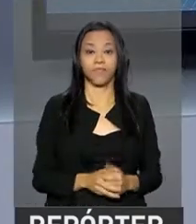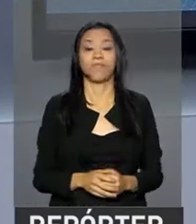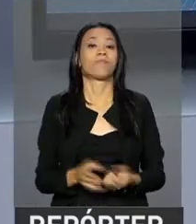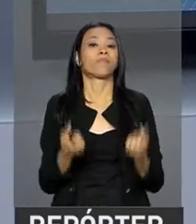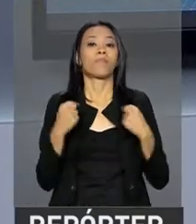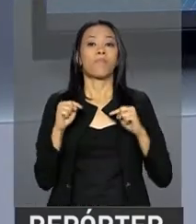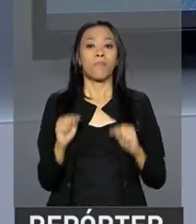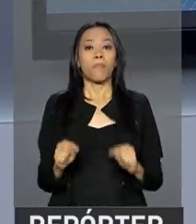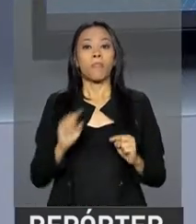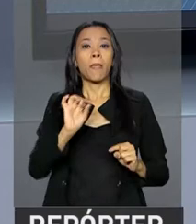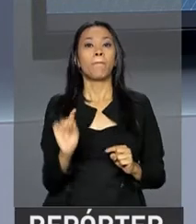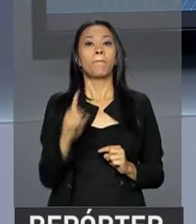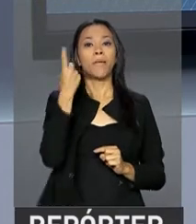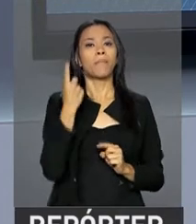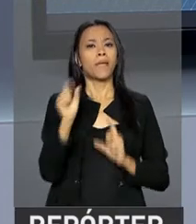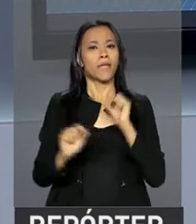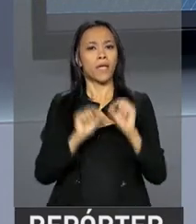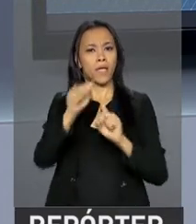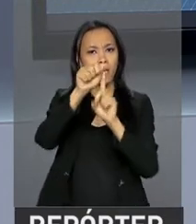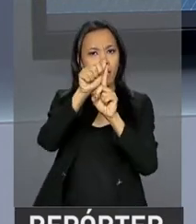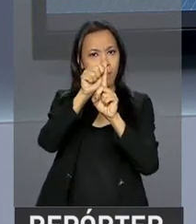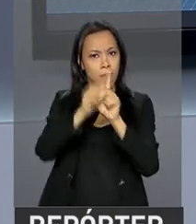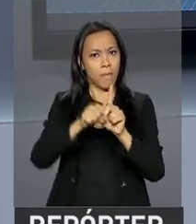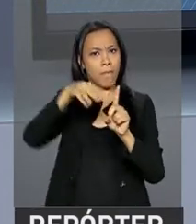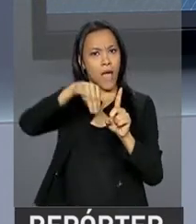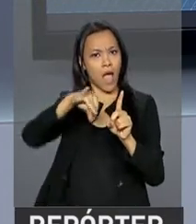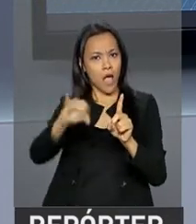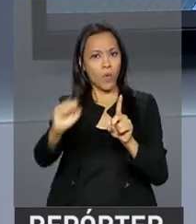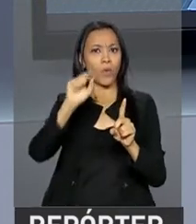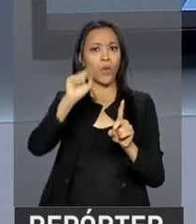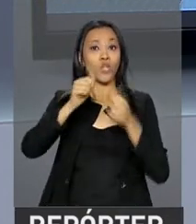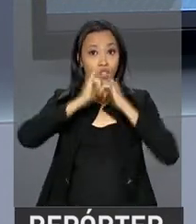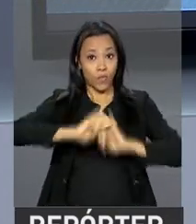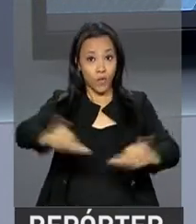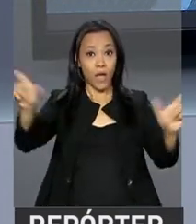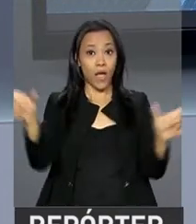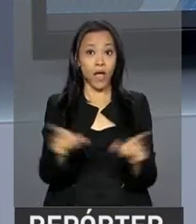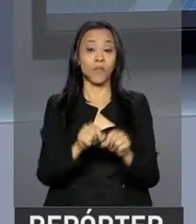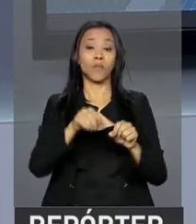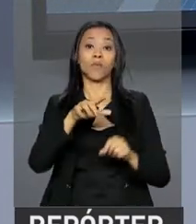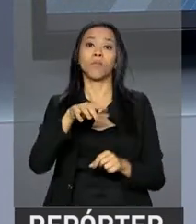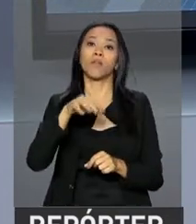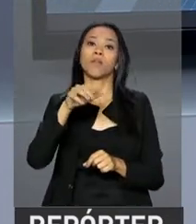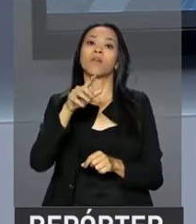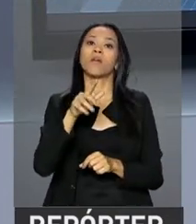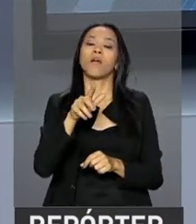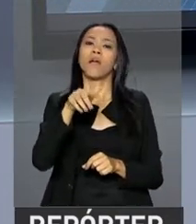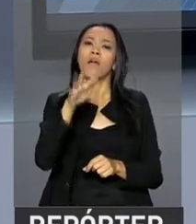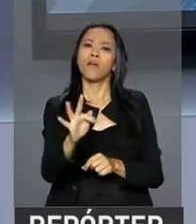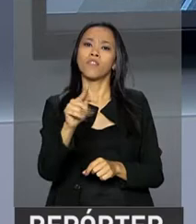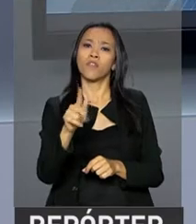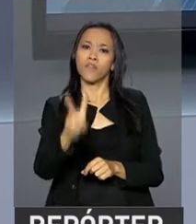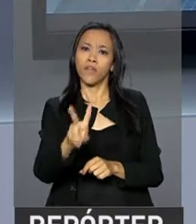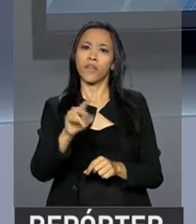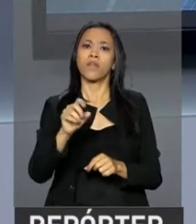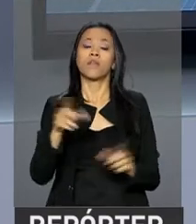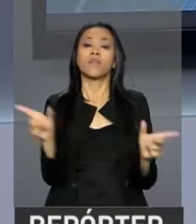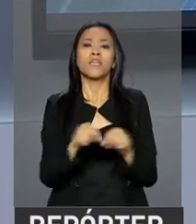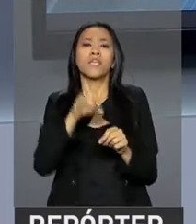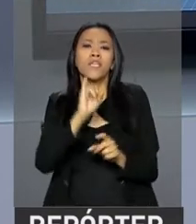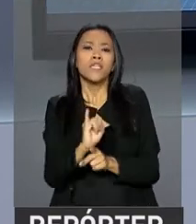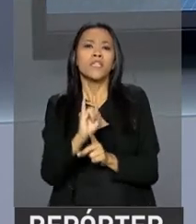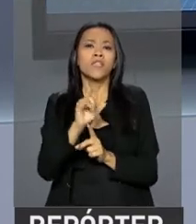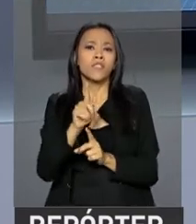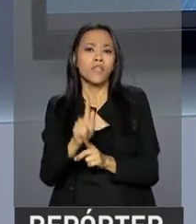na primeira prévia de maio divulgado agora há pouco pela fundação getúlio vargas o igpm índice geral de preços de mercado